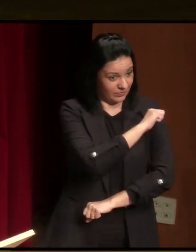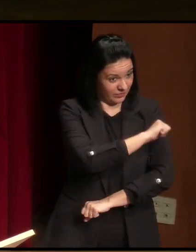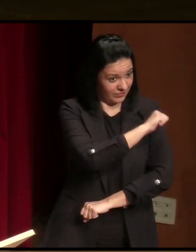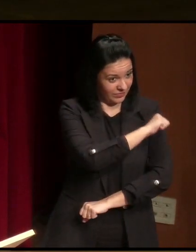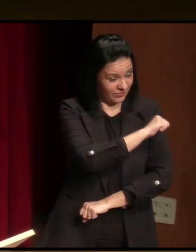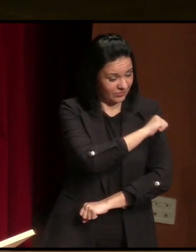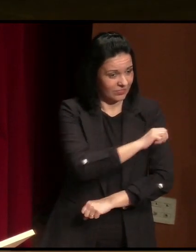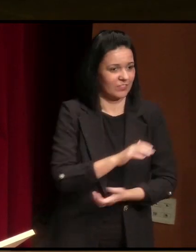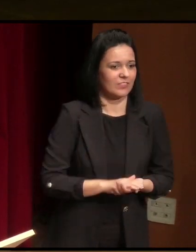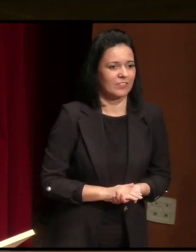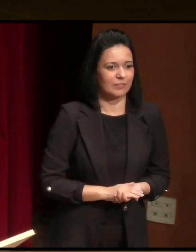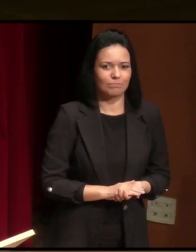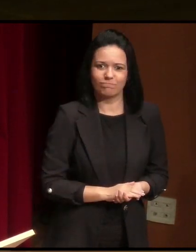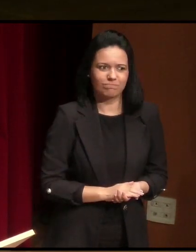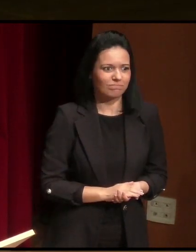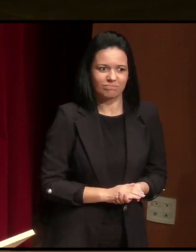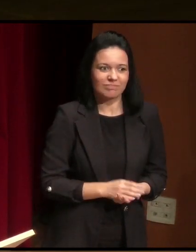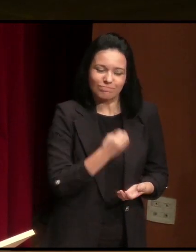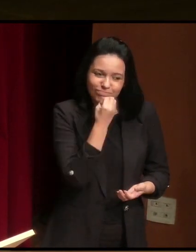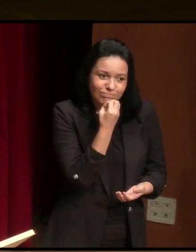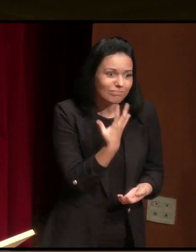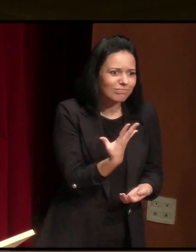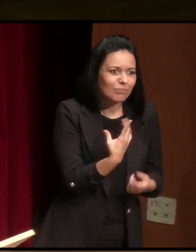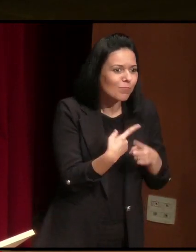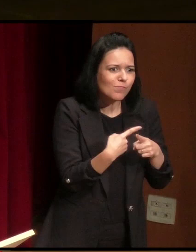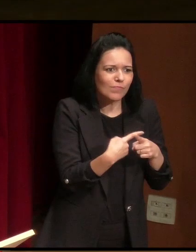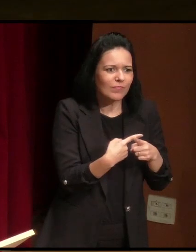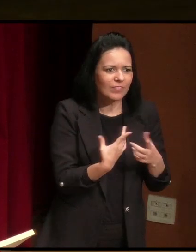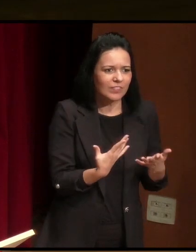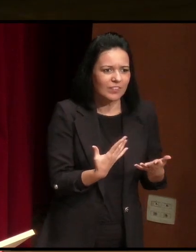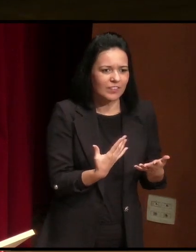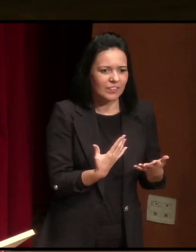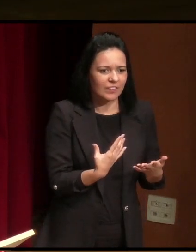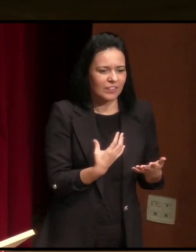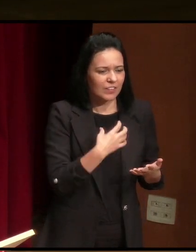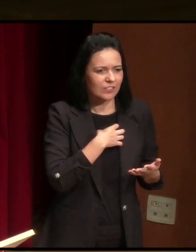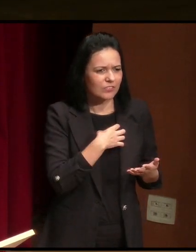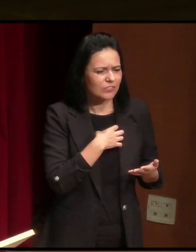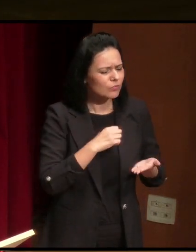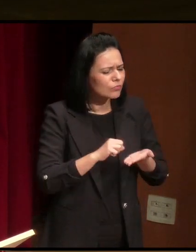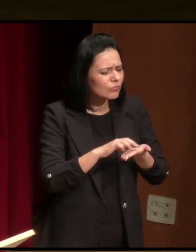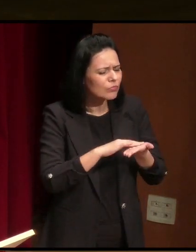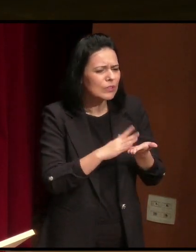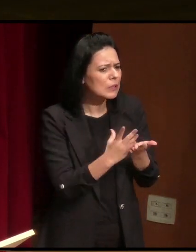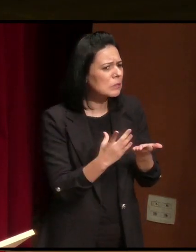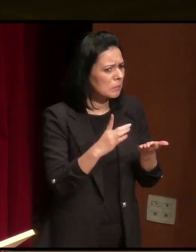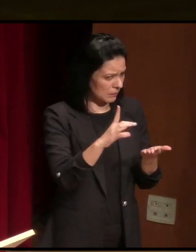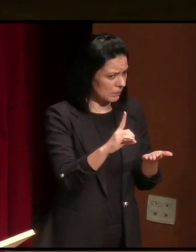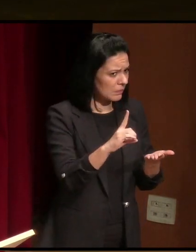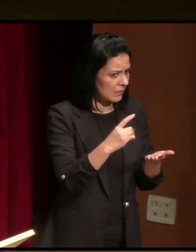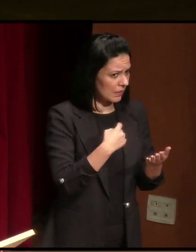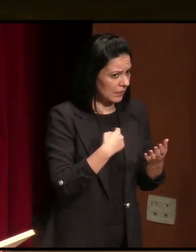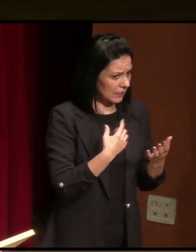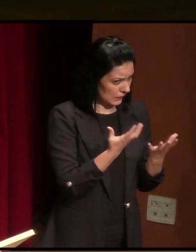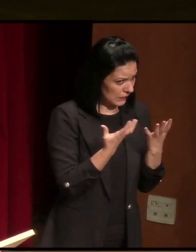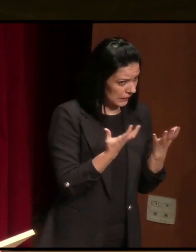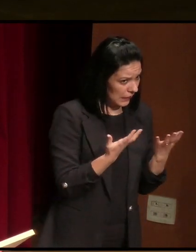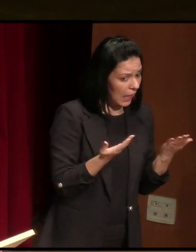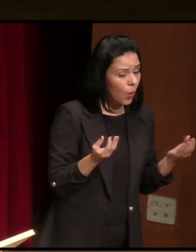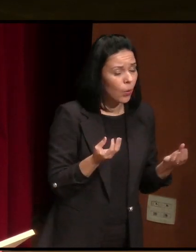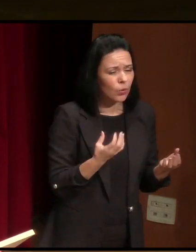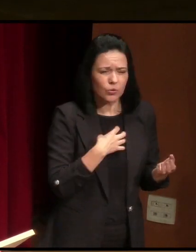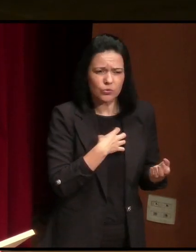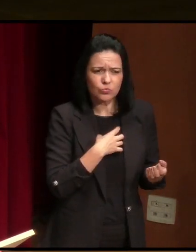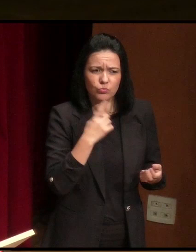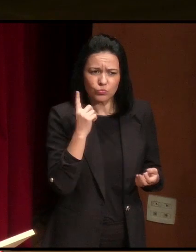Reverendo Paulo Teixeira, foi sensacional. Por quê? Ele falou, eu quero adquirir a Bíblia em Braille. Agora, como é que eu faço para os deficientes